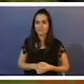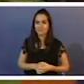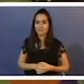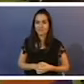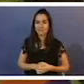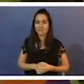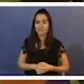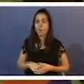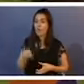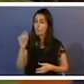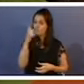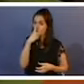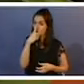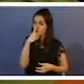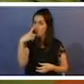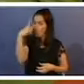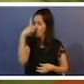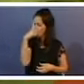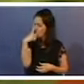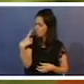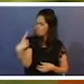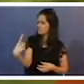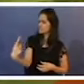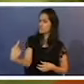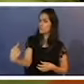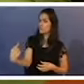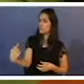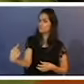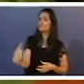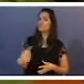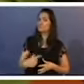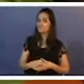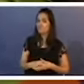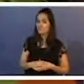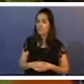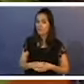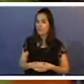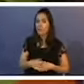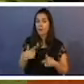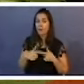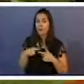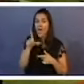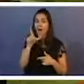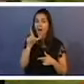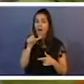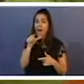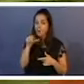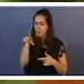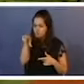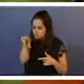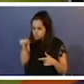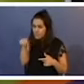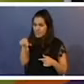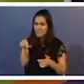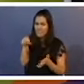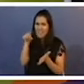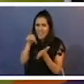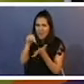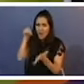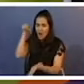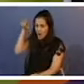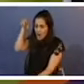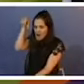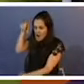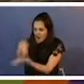lá o bico ele deve ser cumprido né porque ele pode mergulhar na água e pontiagudo